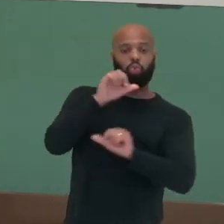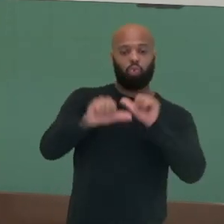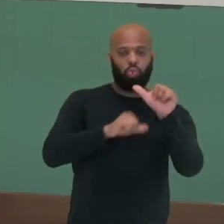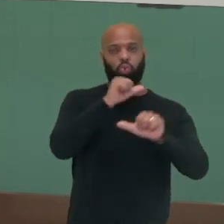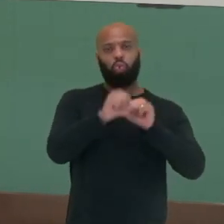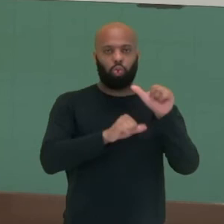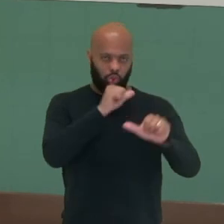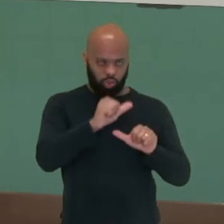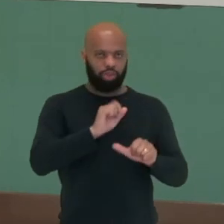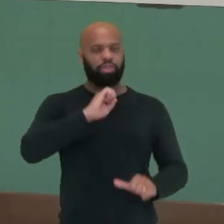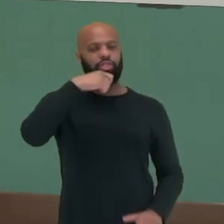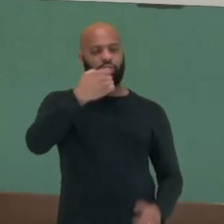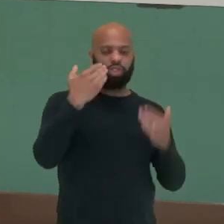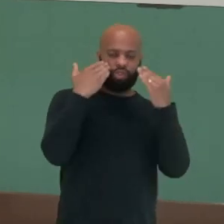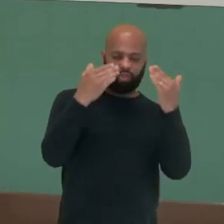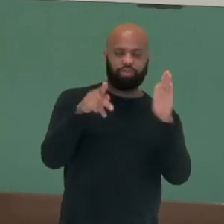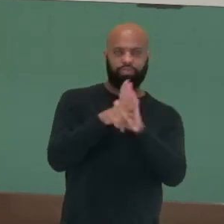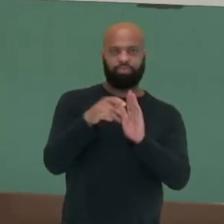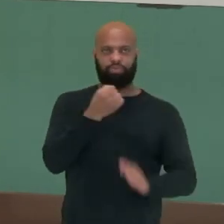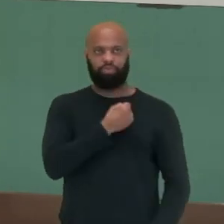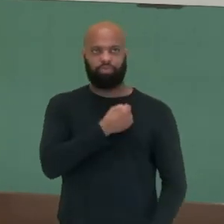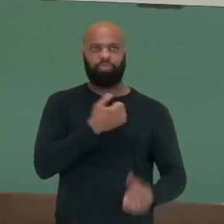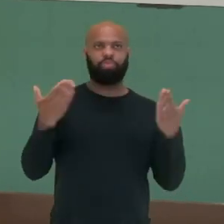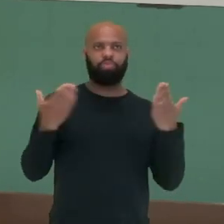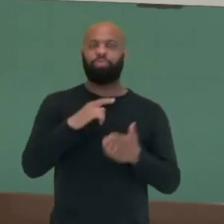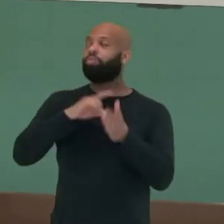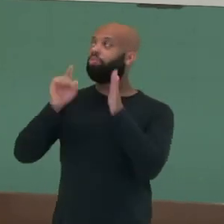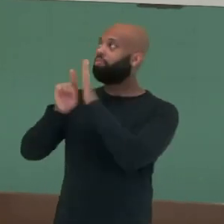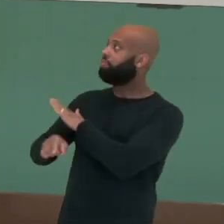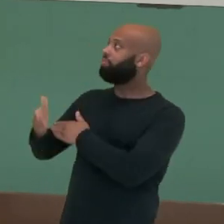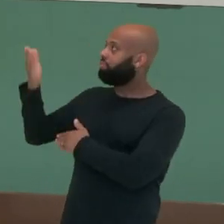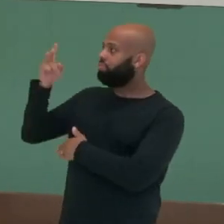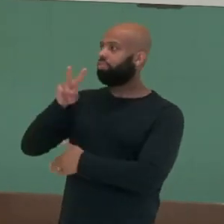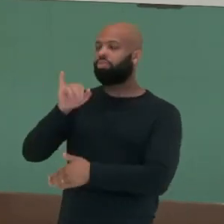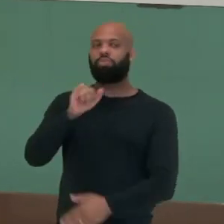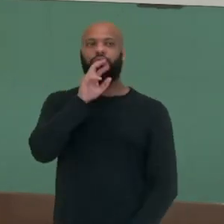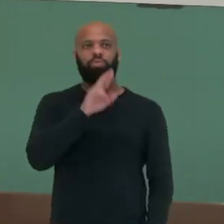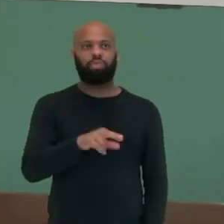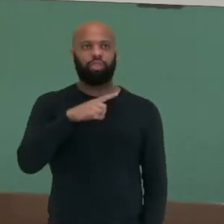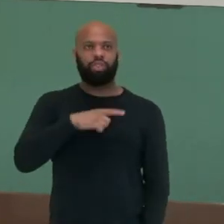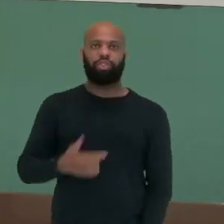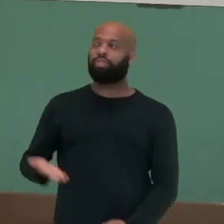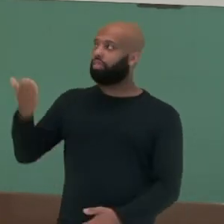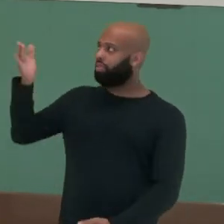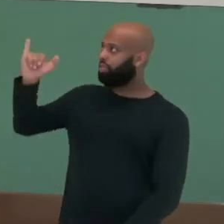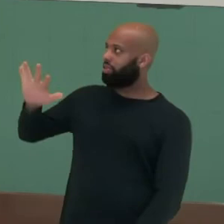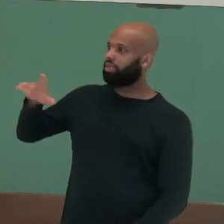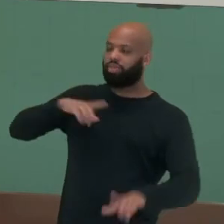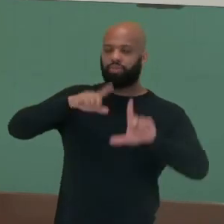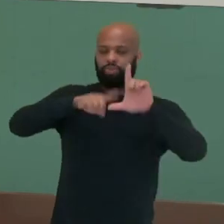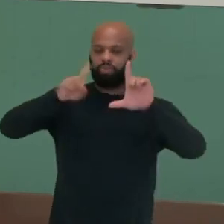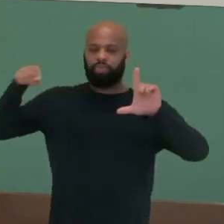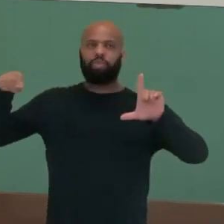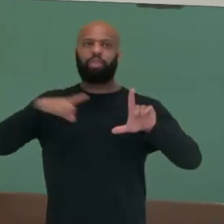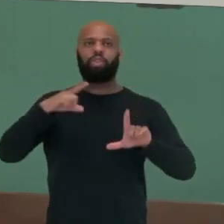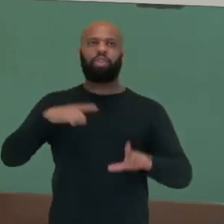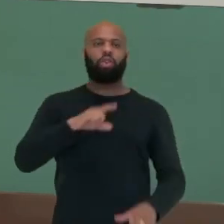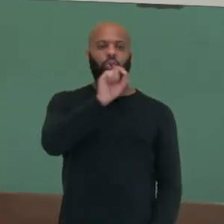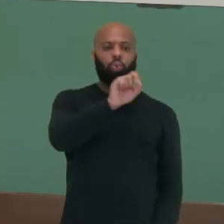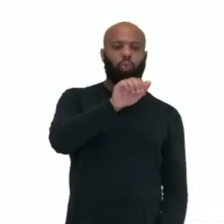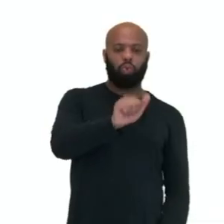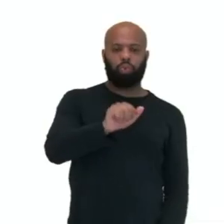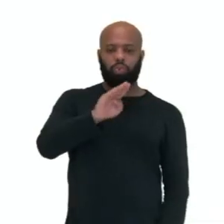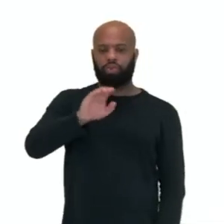da parte imaginária. Agora, nós temos esse probleminha para vocês resolverem aqui. Na figura abaixo, nós temos o ponto A, B, C, que